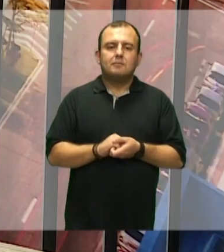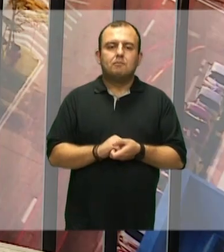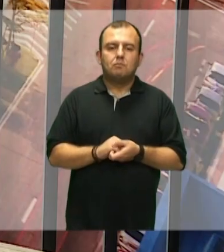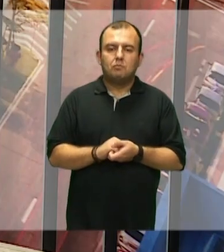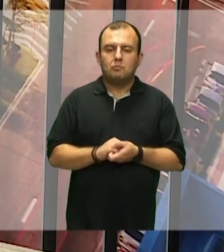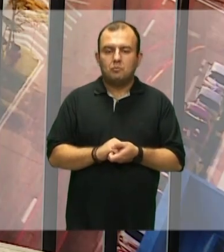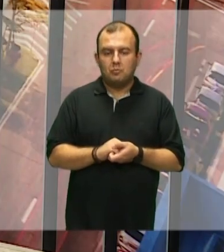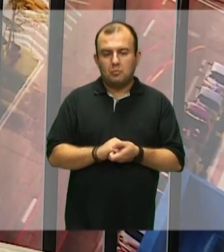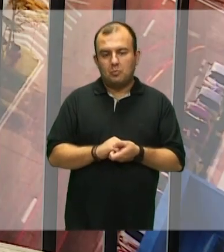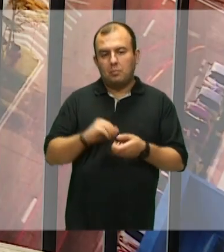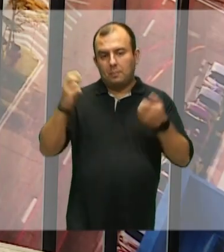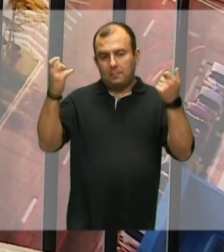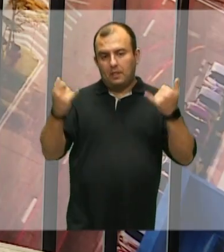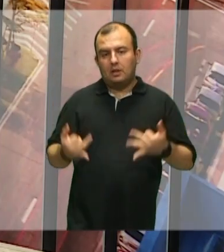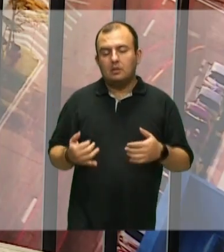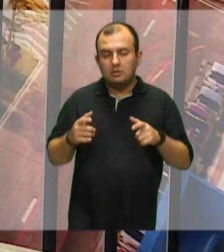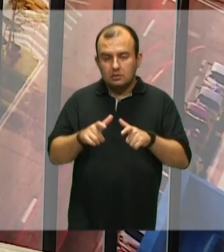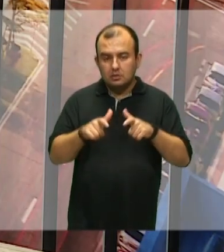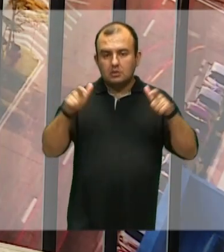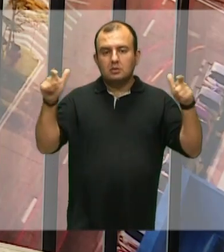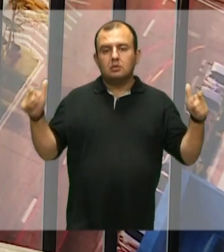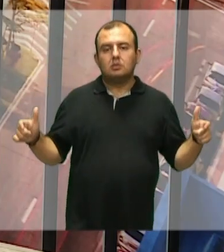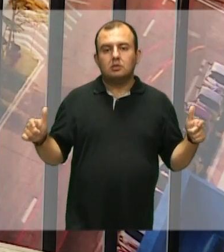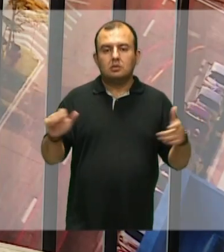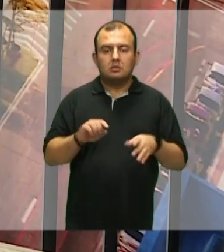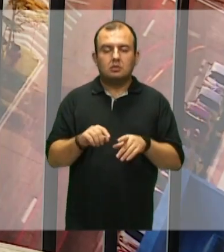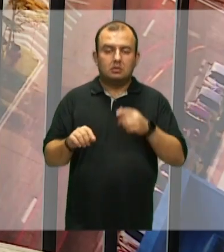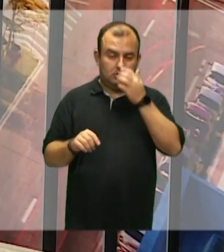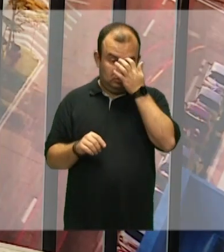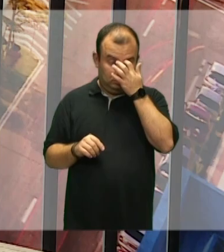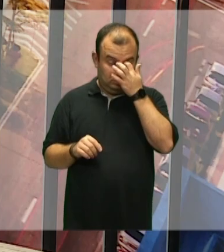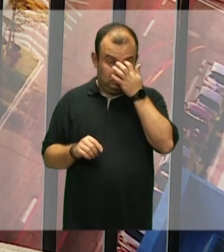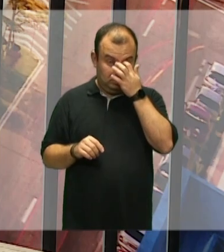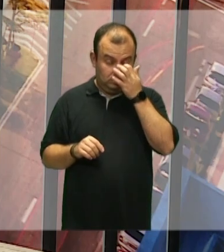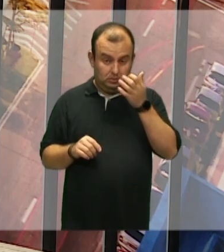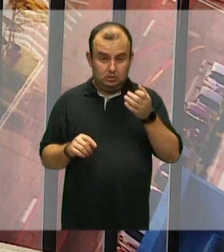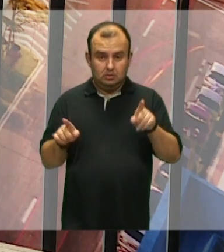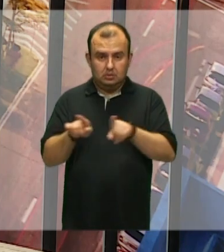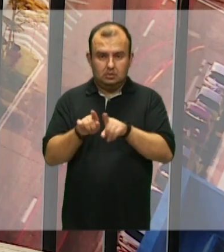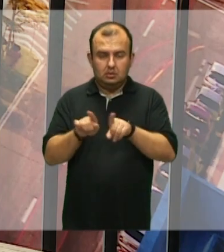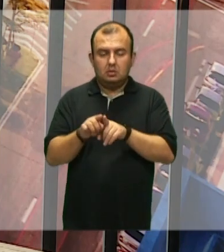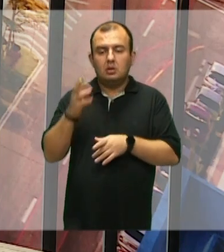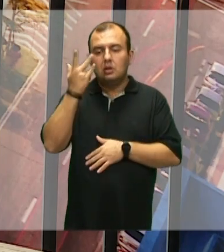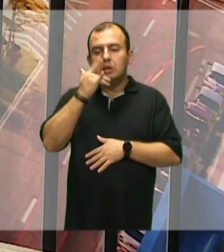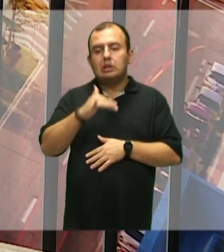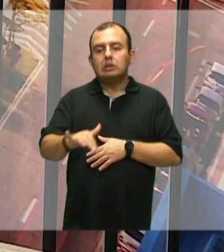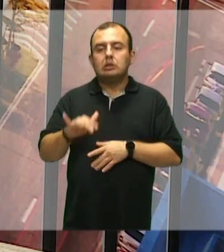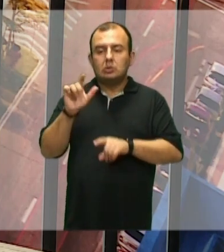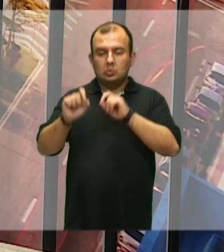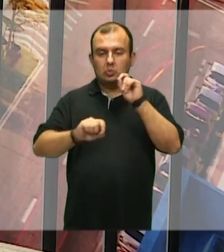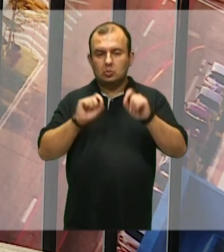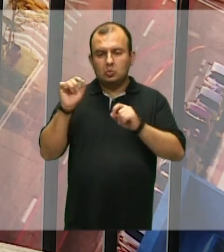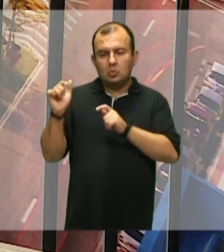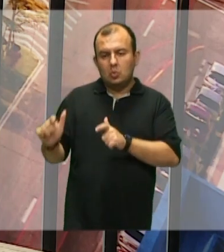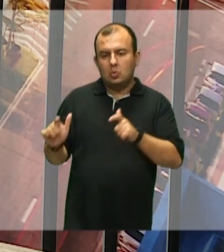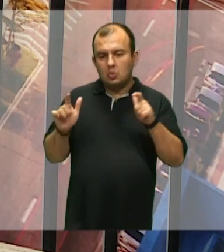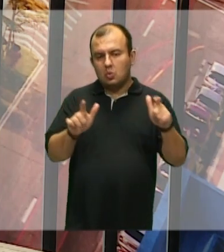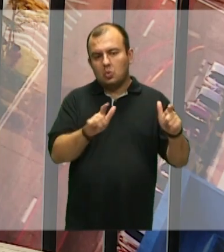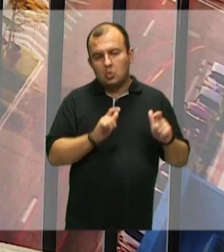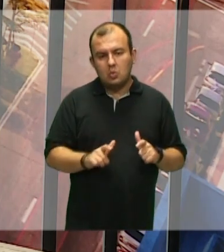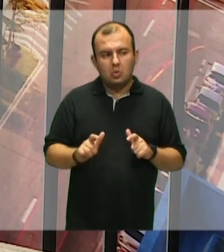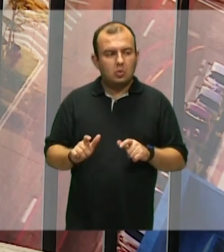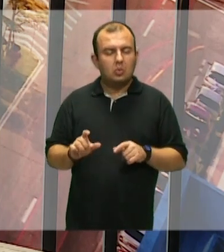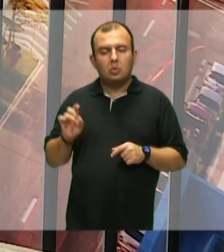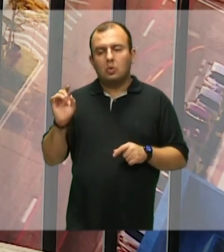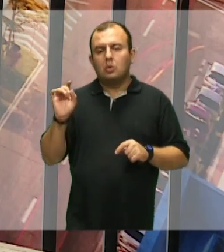E você falou em ampliar, né? E trazer a criança para um outro lugar, simplesmente para